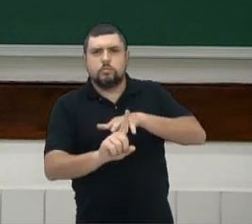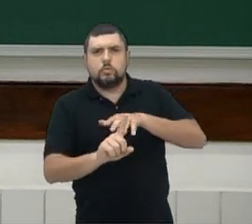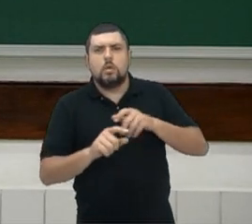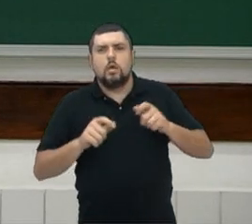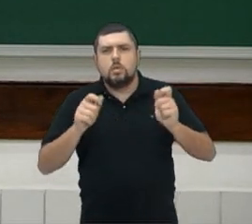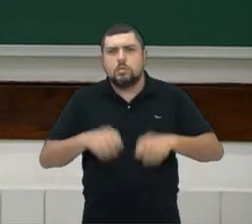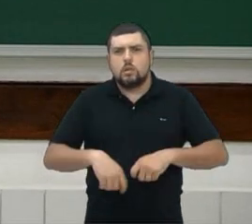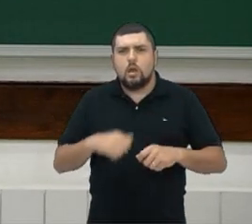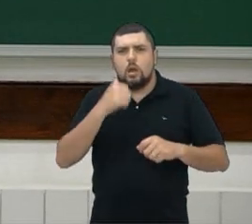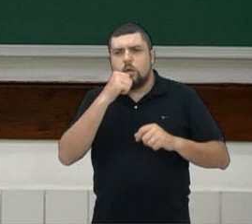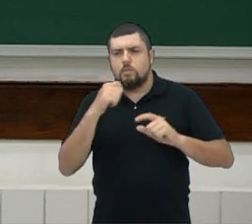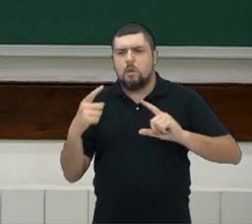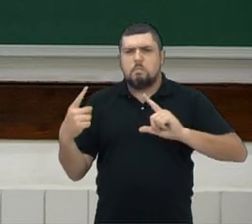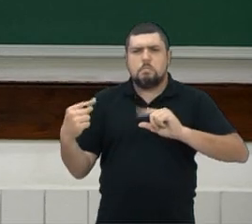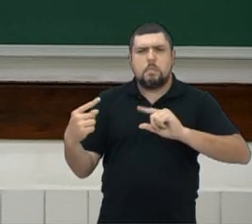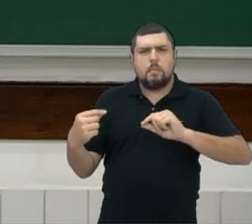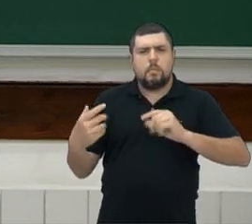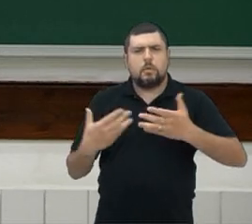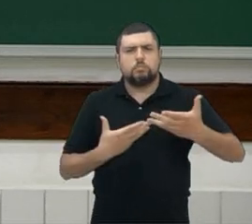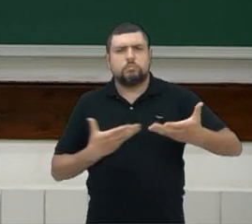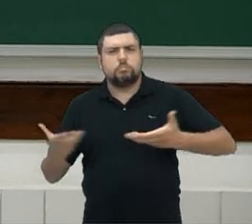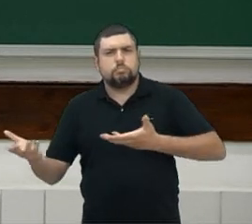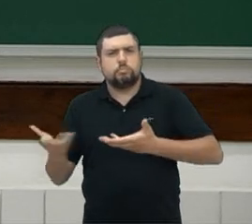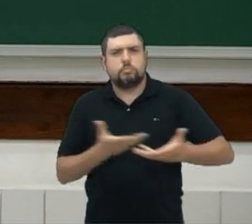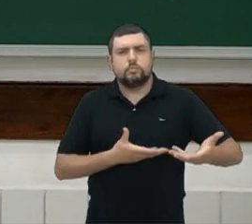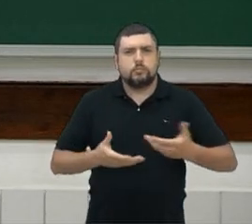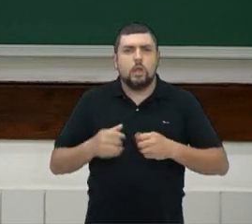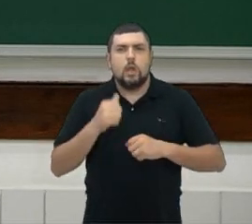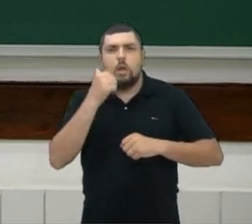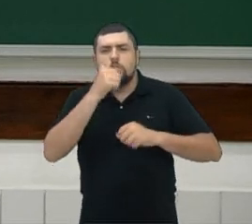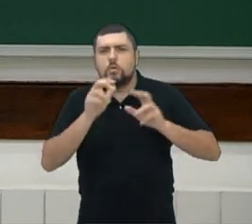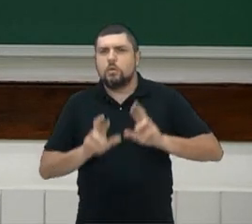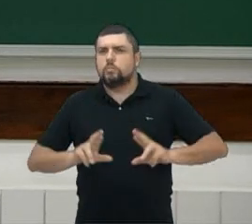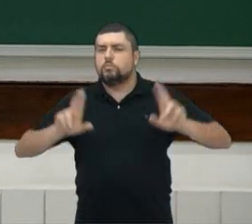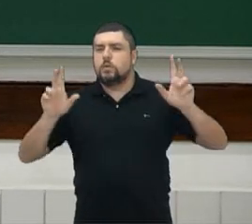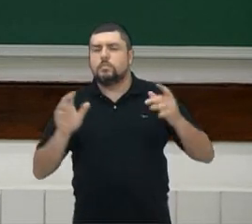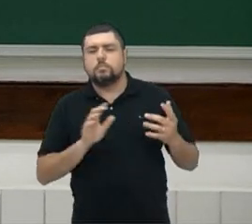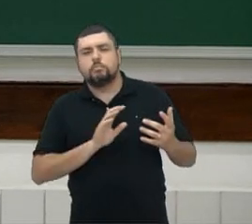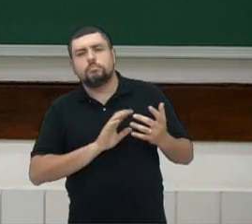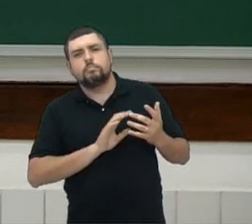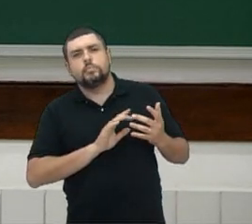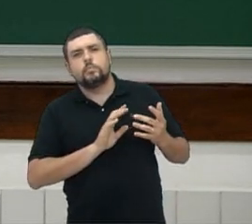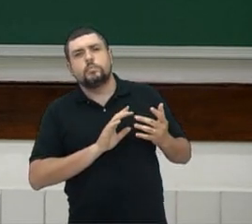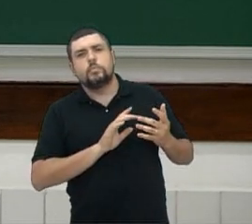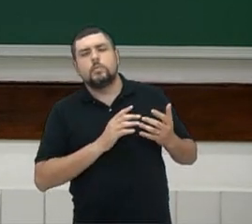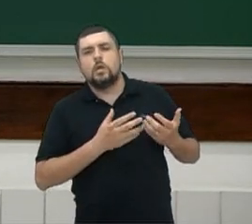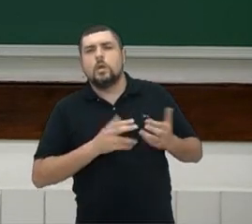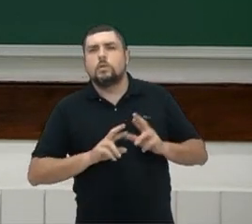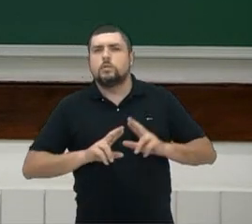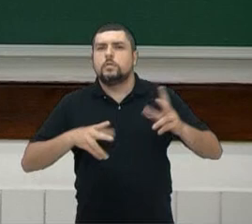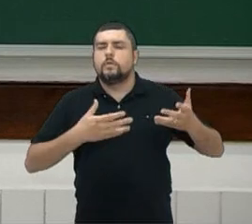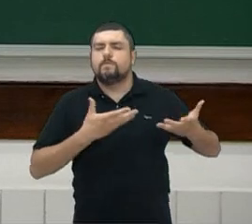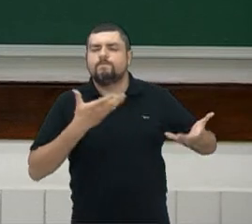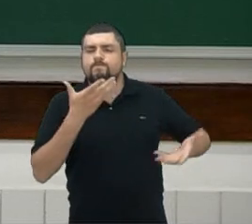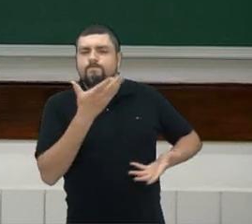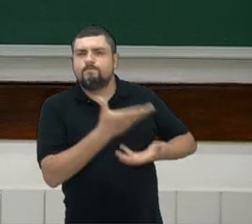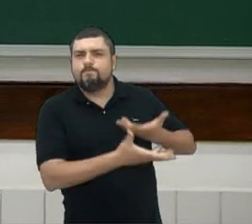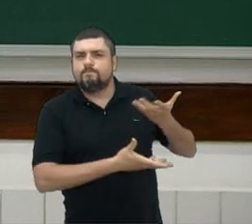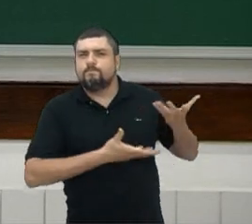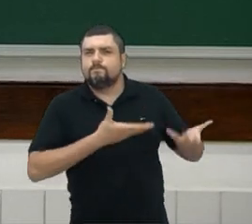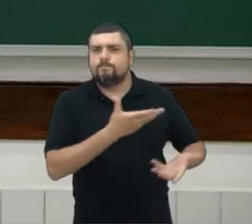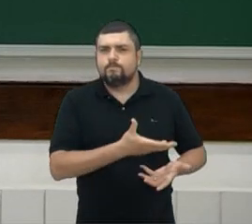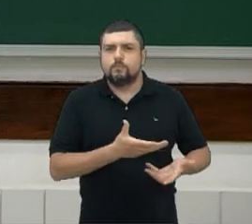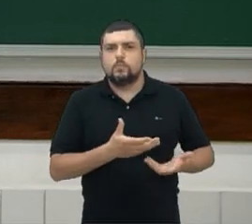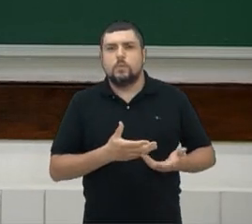outras civilizações para não entrar em choque, que a mulher tinha um tato diferente na política e colocam que a civilização Cushita